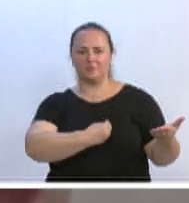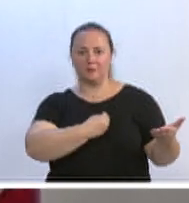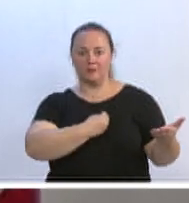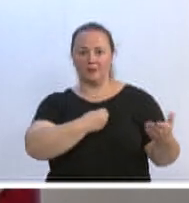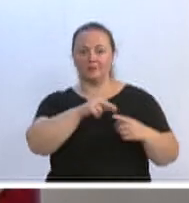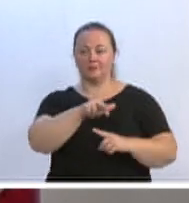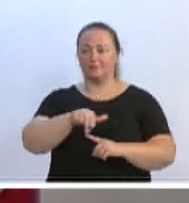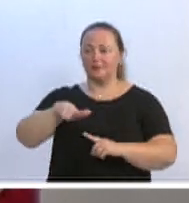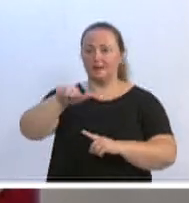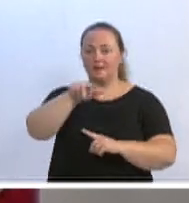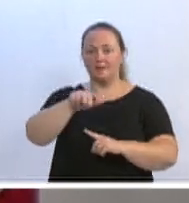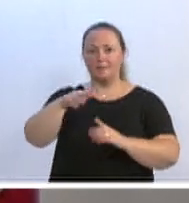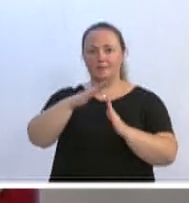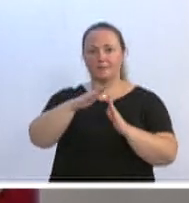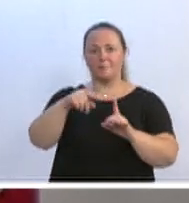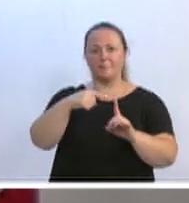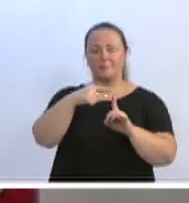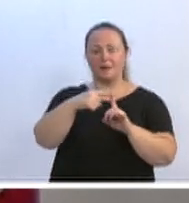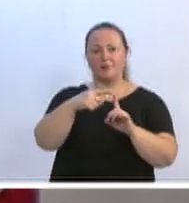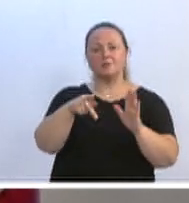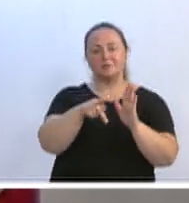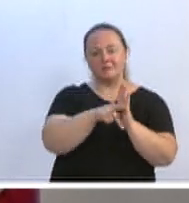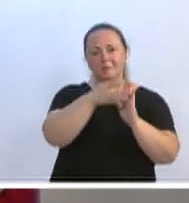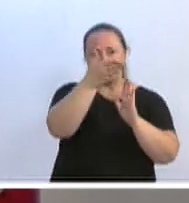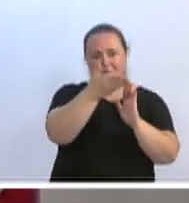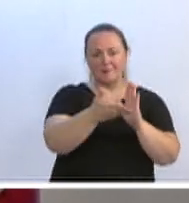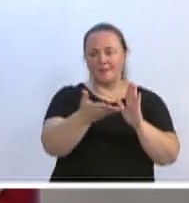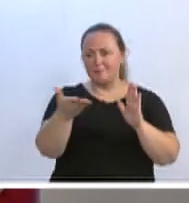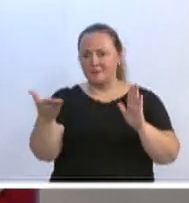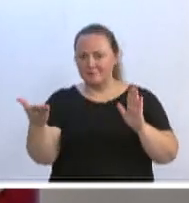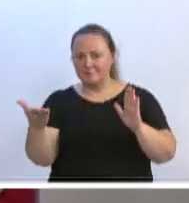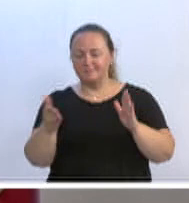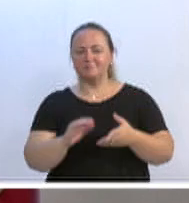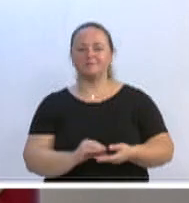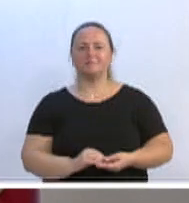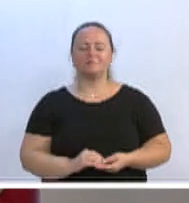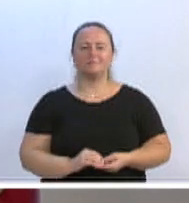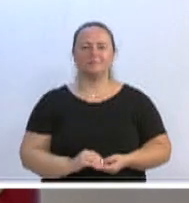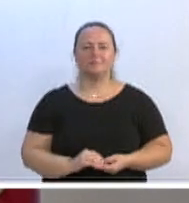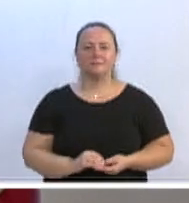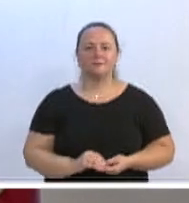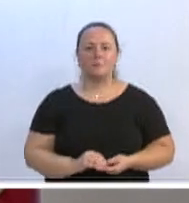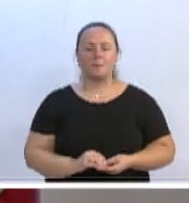irmãos da Igreja Cristã Maranata e demais